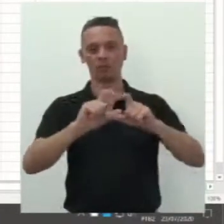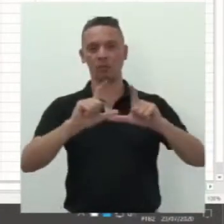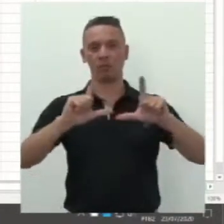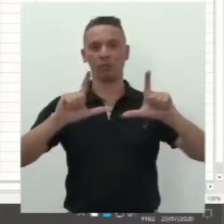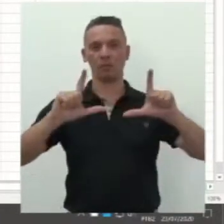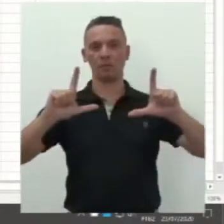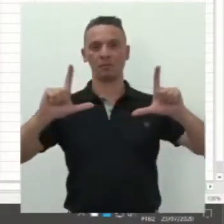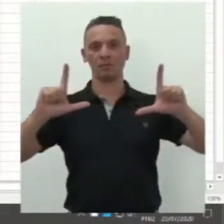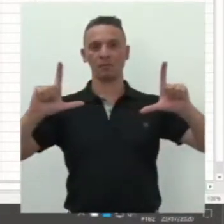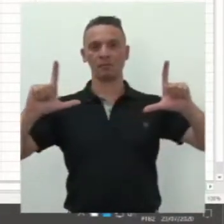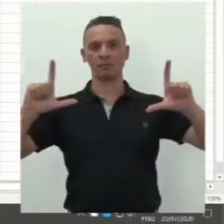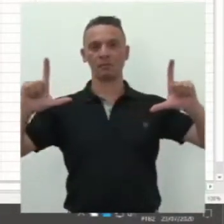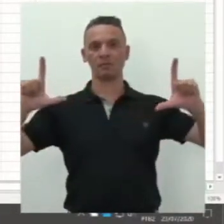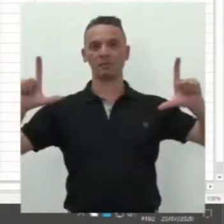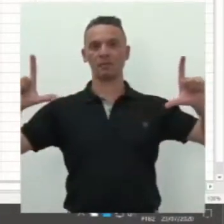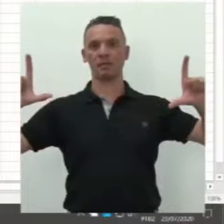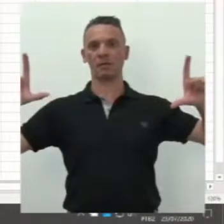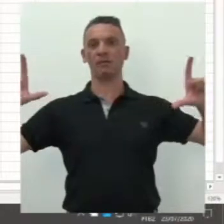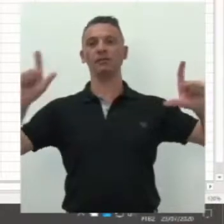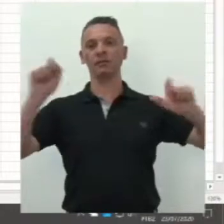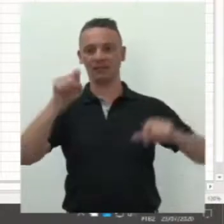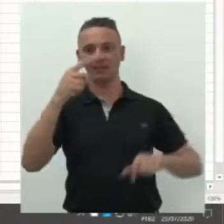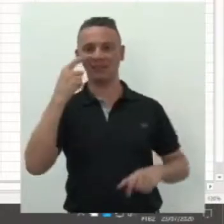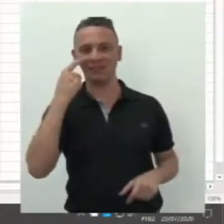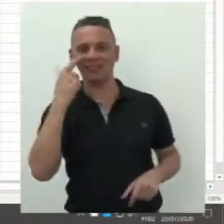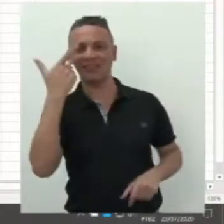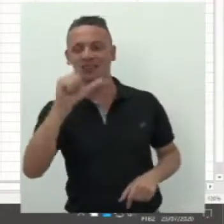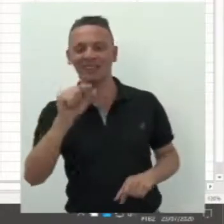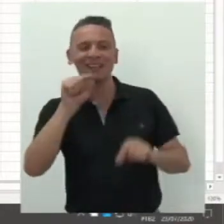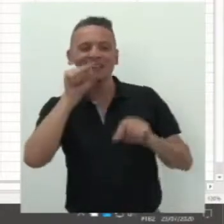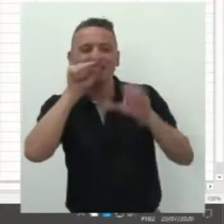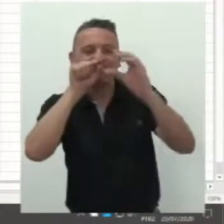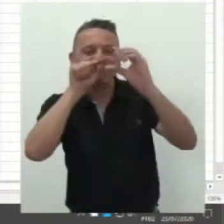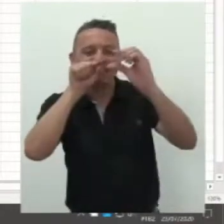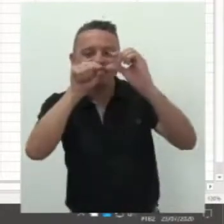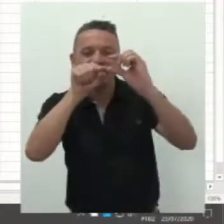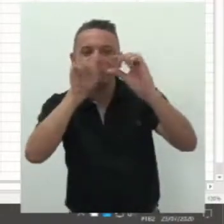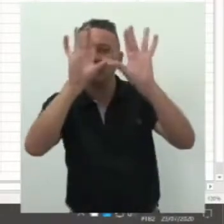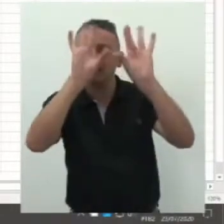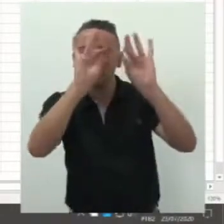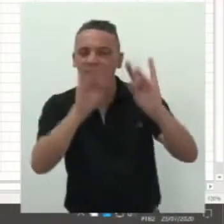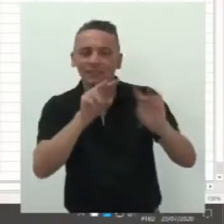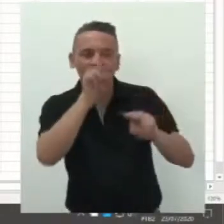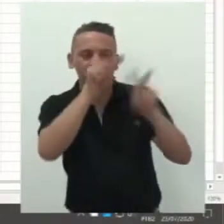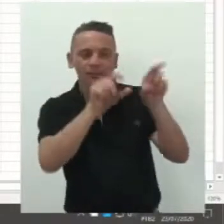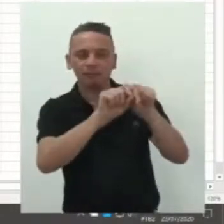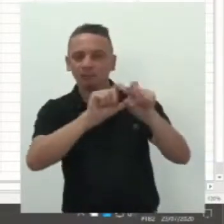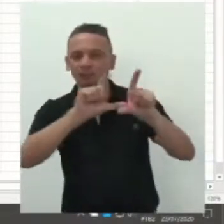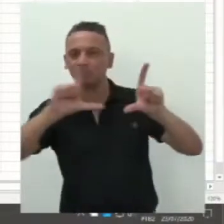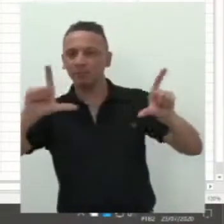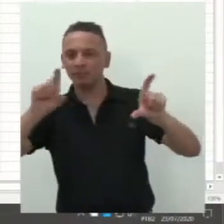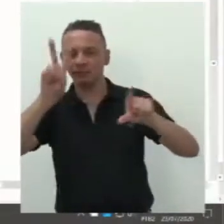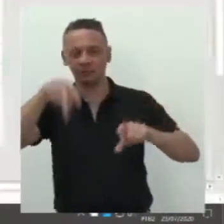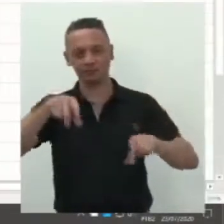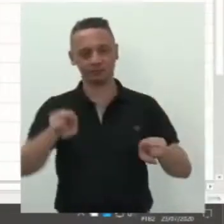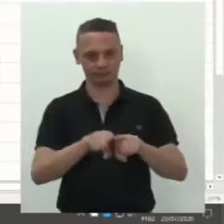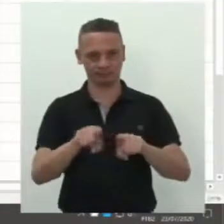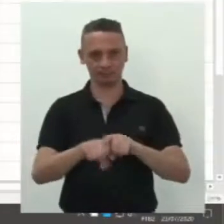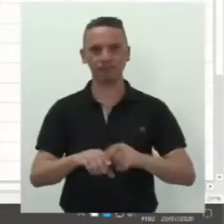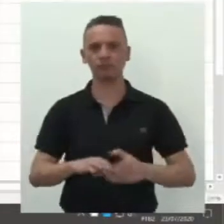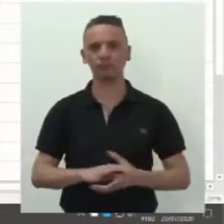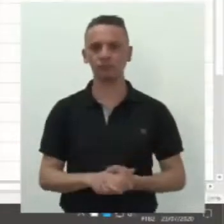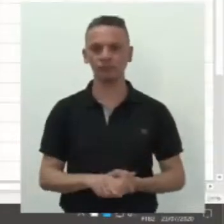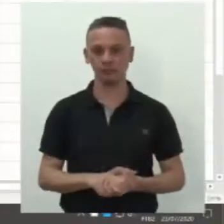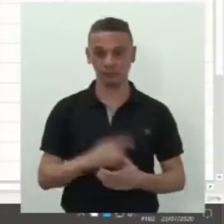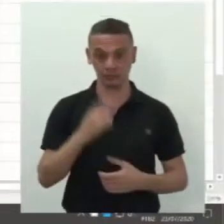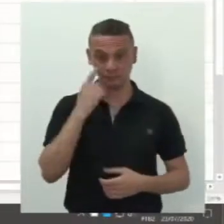ó, 200%. E aí você consegue ver bem melhor os detalhes, ó. Os detalhes, eles se realçam no caso aqui.